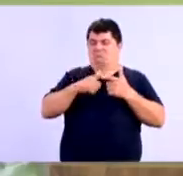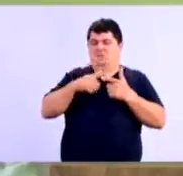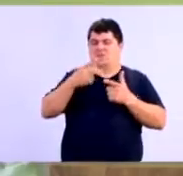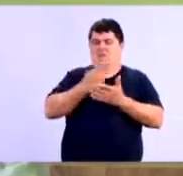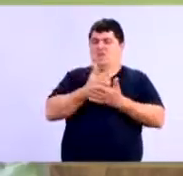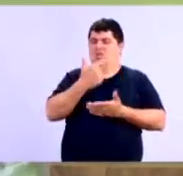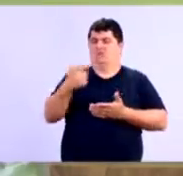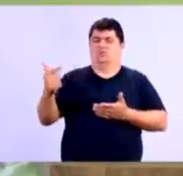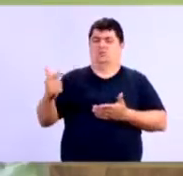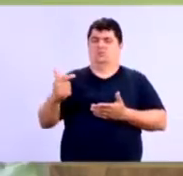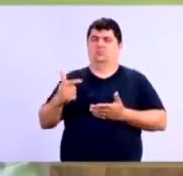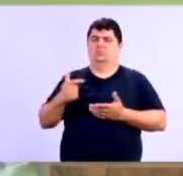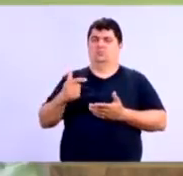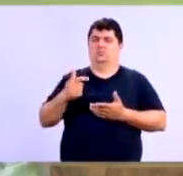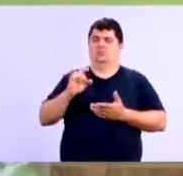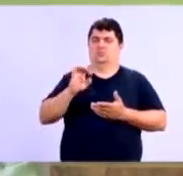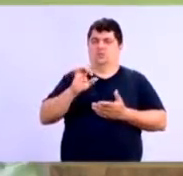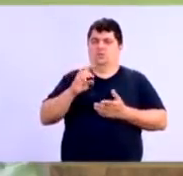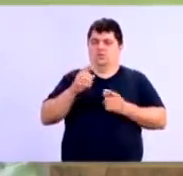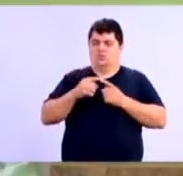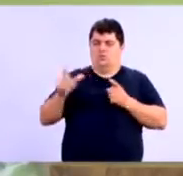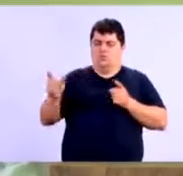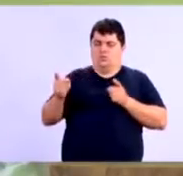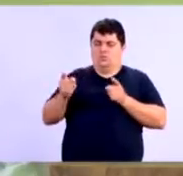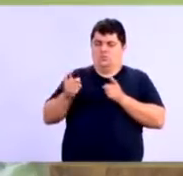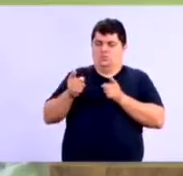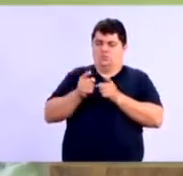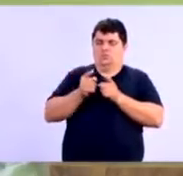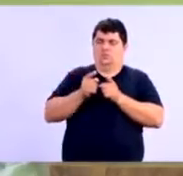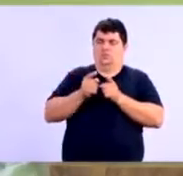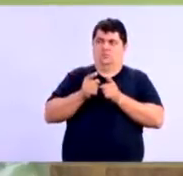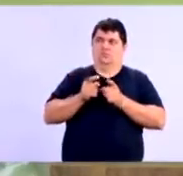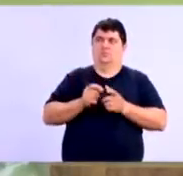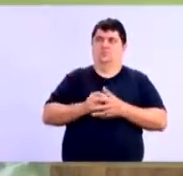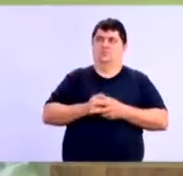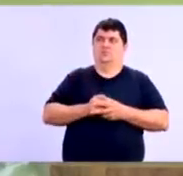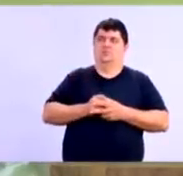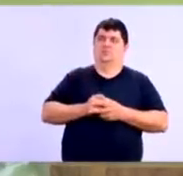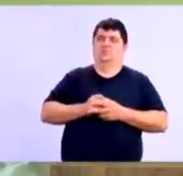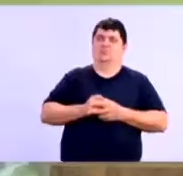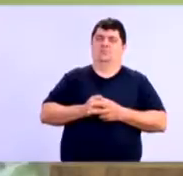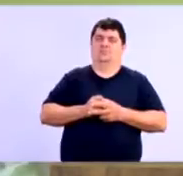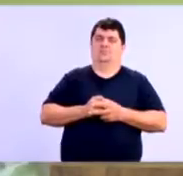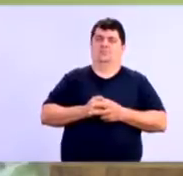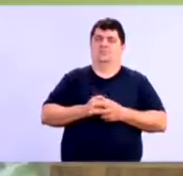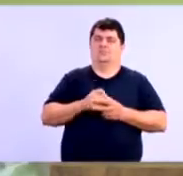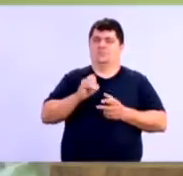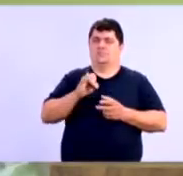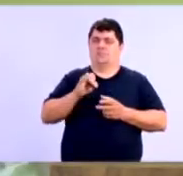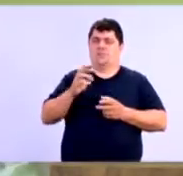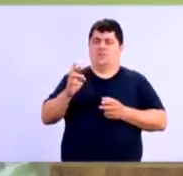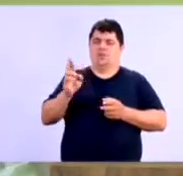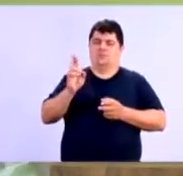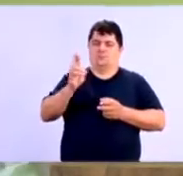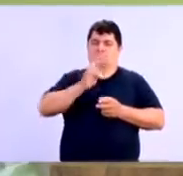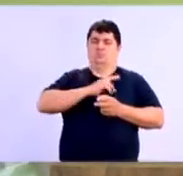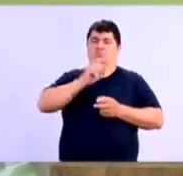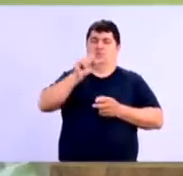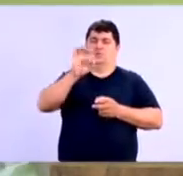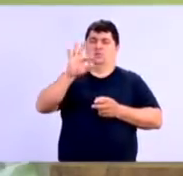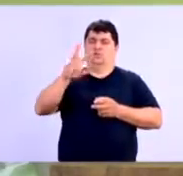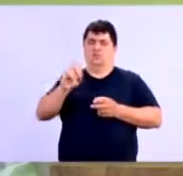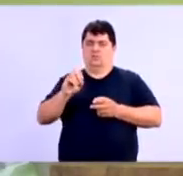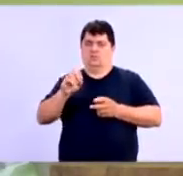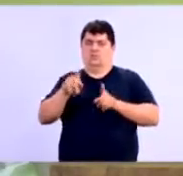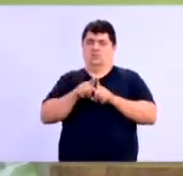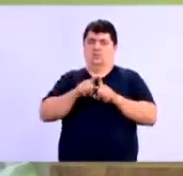erro, não foi erro, foi apenas a questão do arredondamento. Quanto à questão do retorno sobre o ativo e sobre o